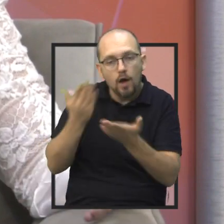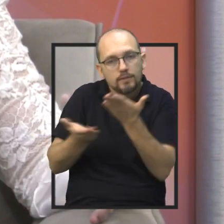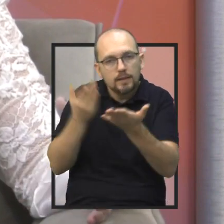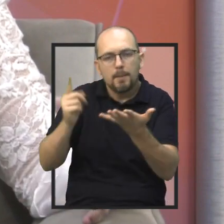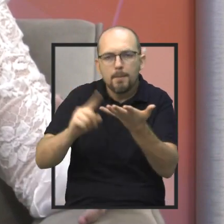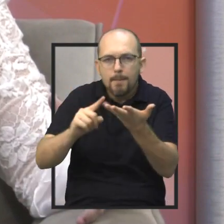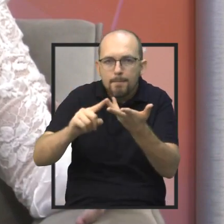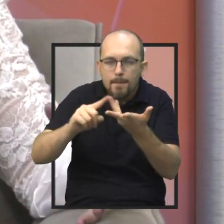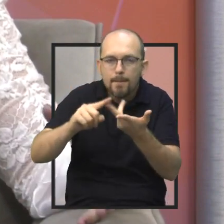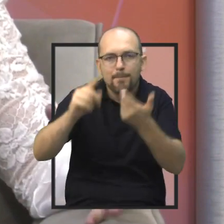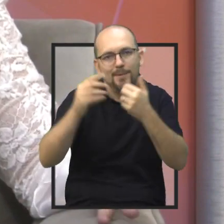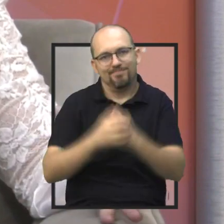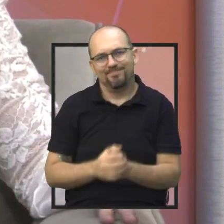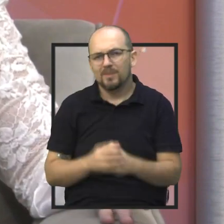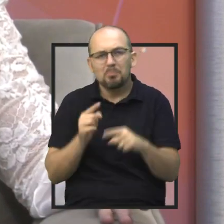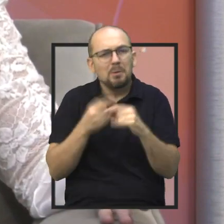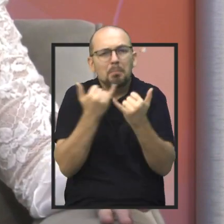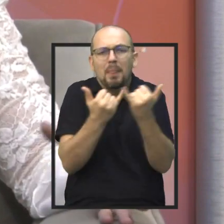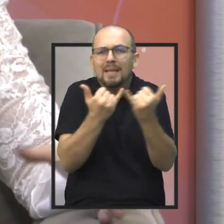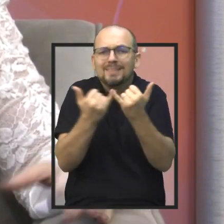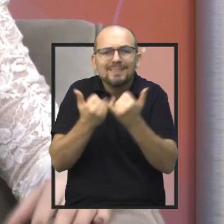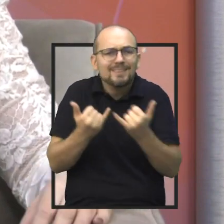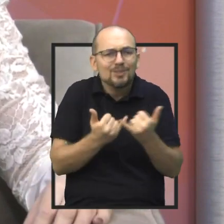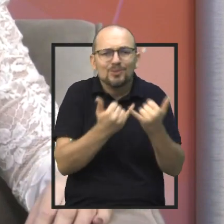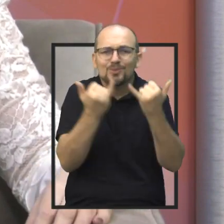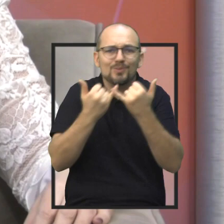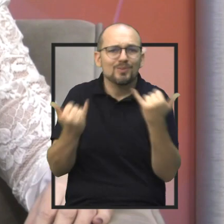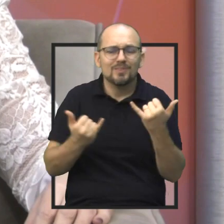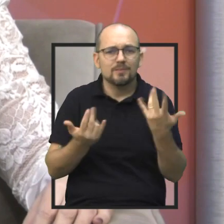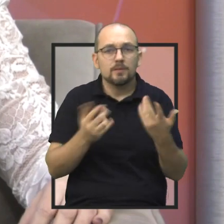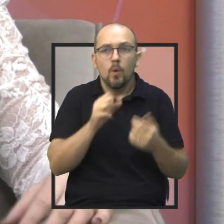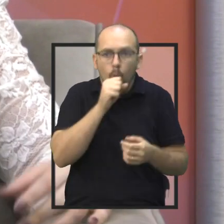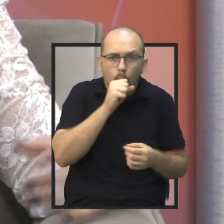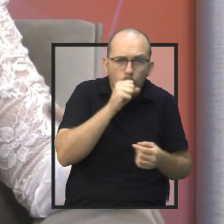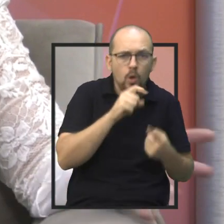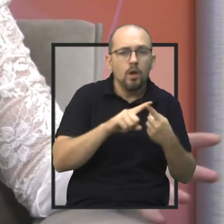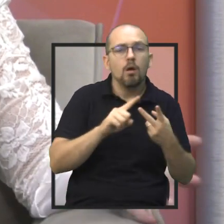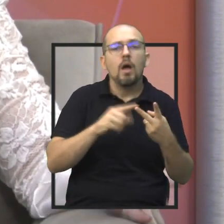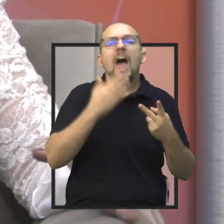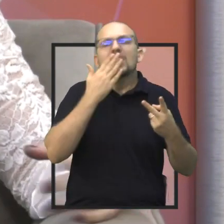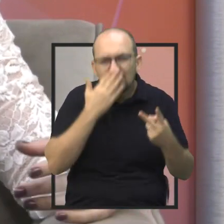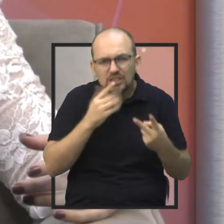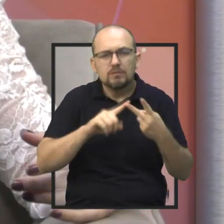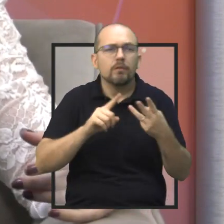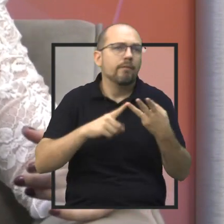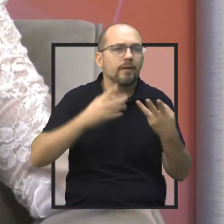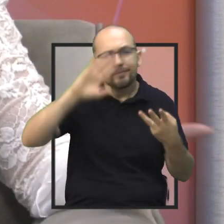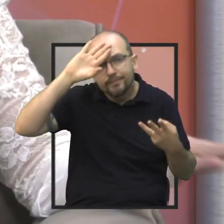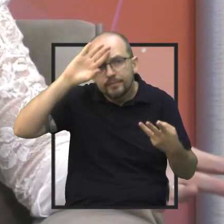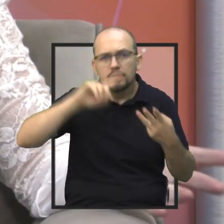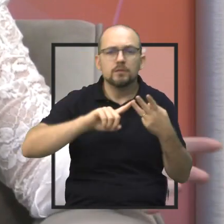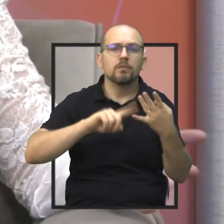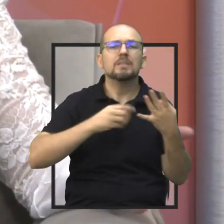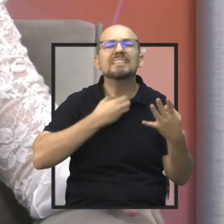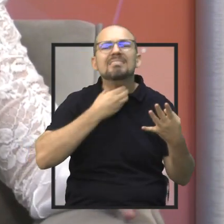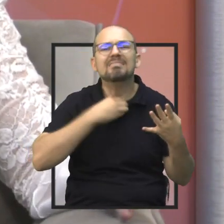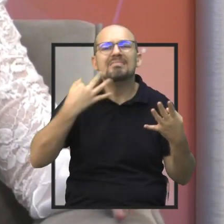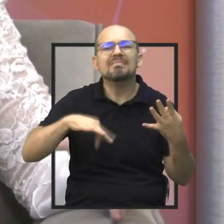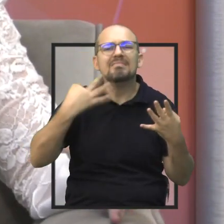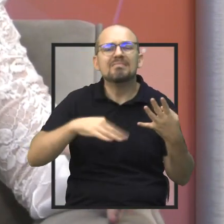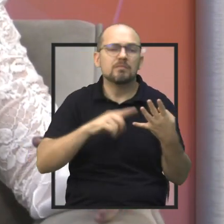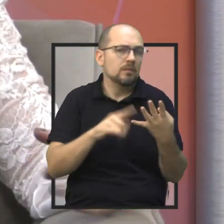tratamento nesse quadro, porque os sintomas são muito parecidos, né? Então, tosse, espirro, febre, dor de